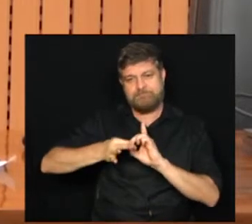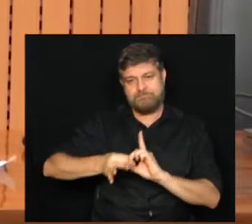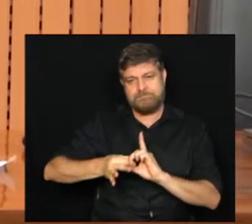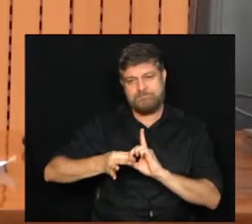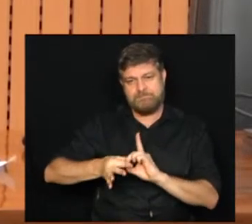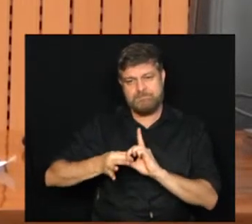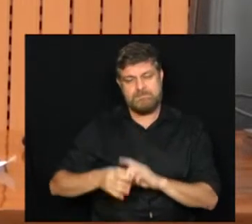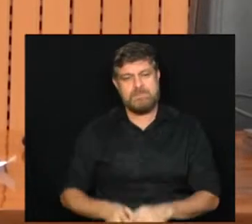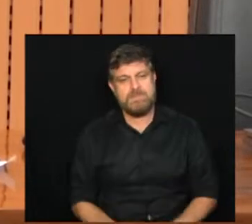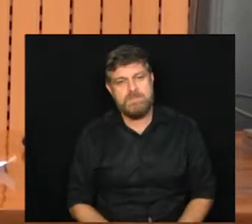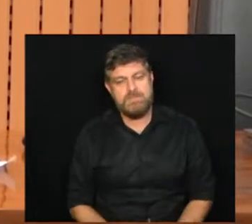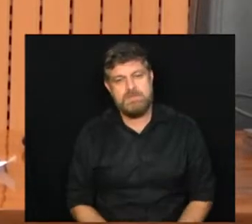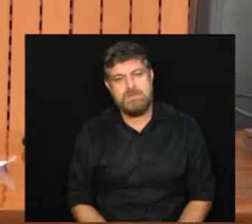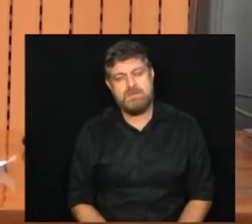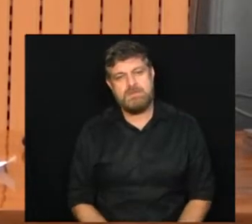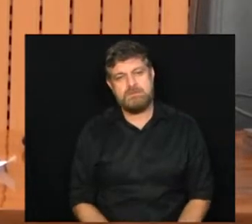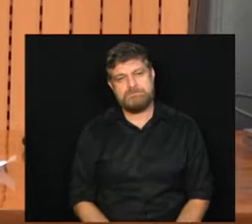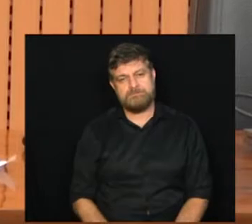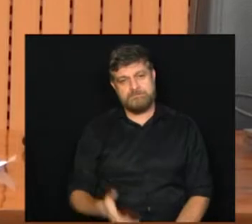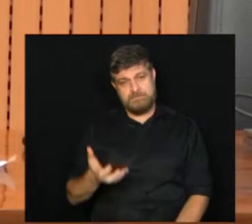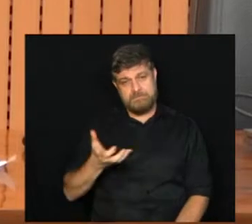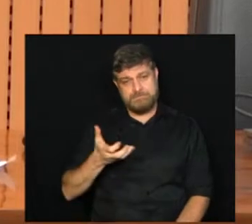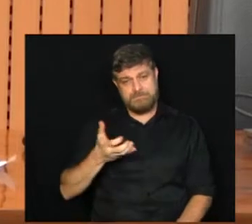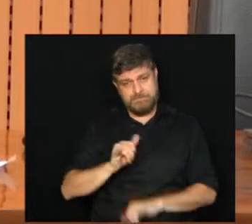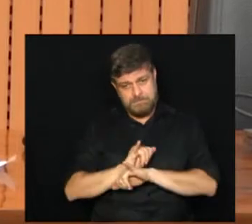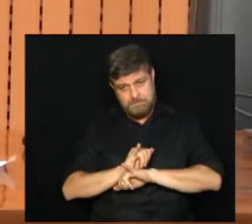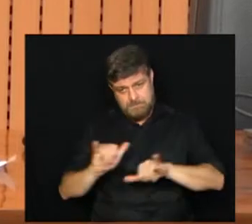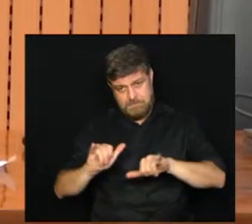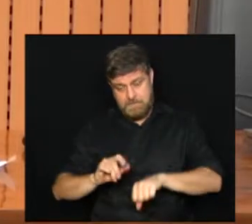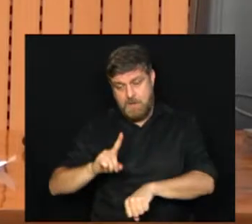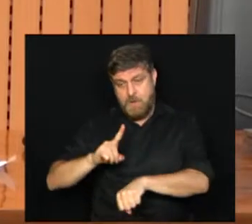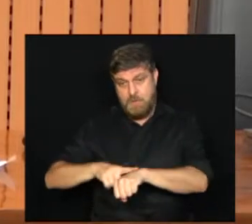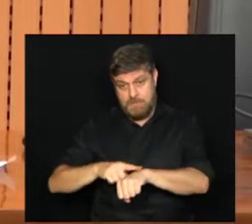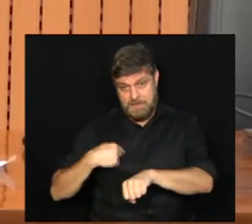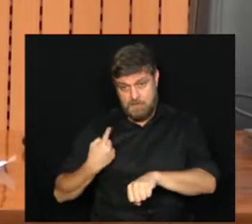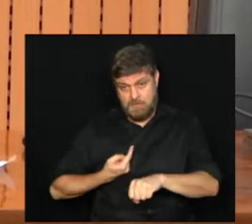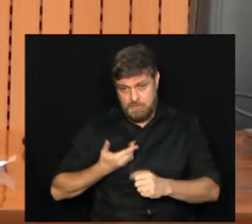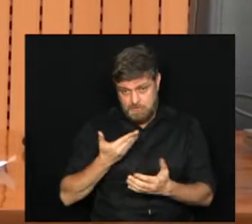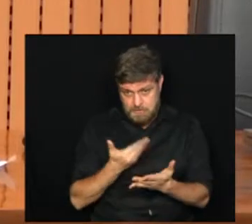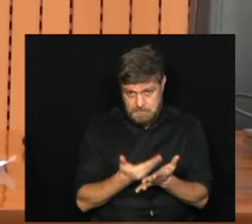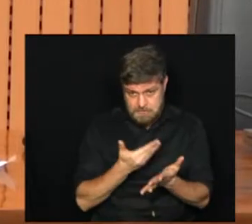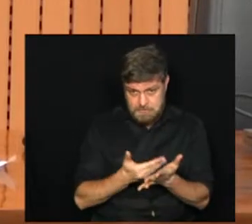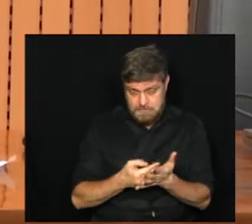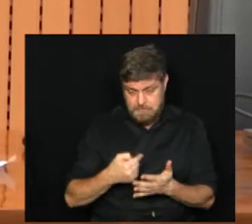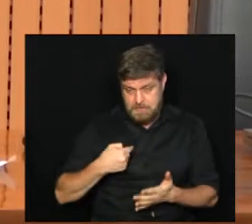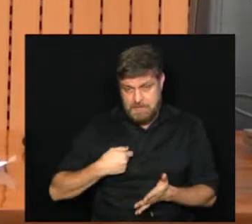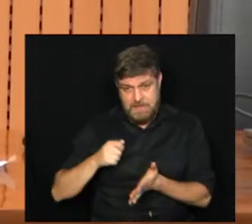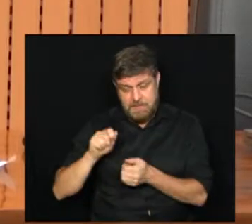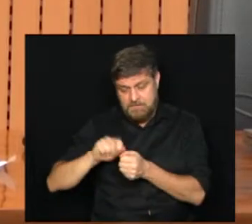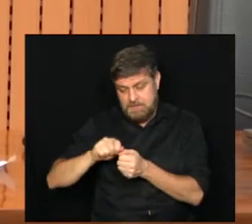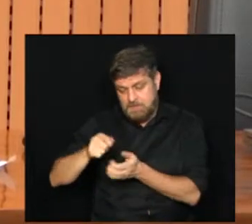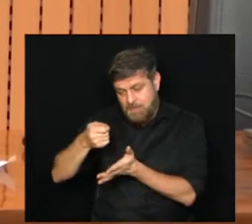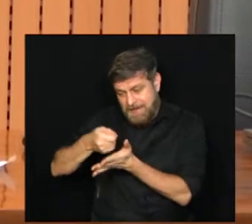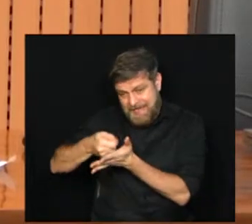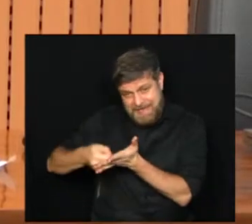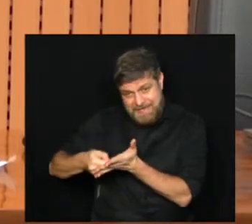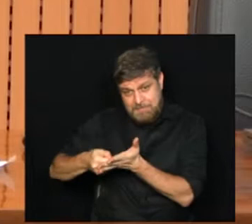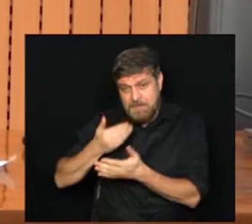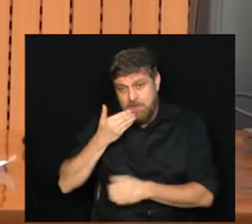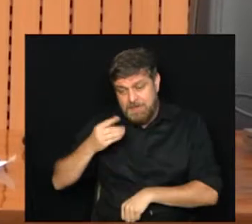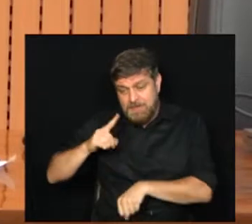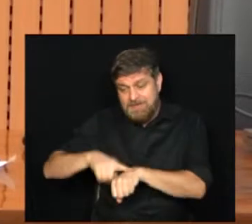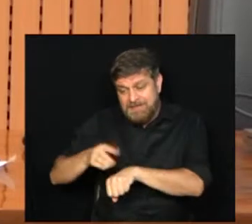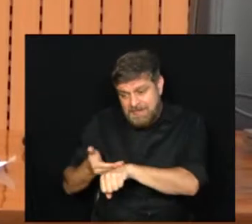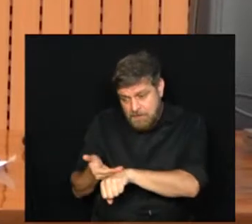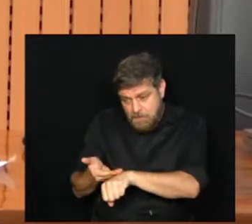Quero, então, dizer que está aprovado o requerimento que apresentamos, para a prorrogação